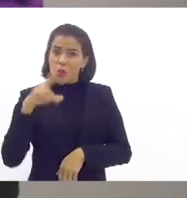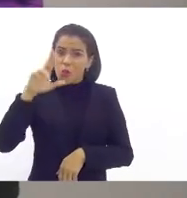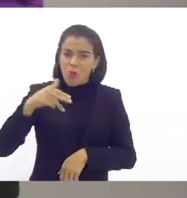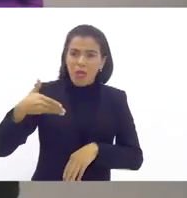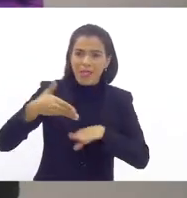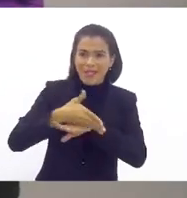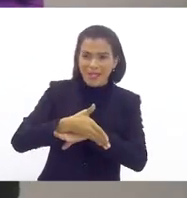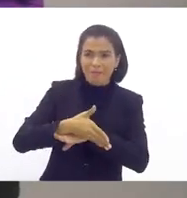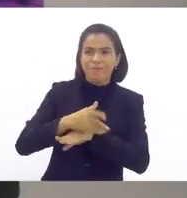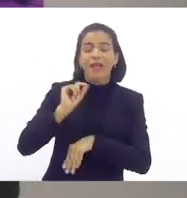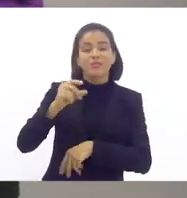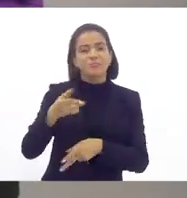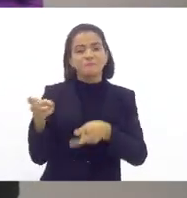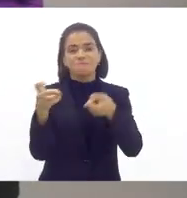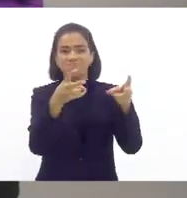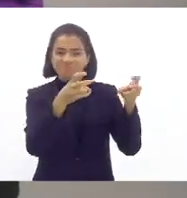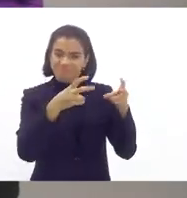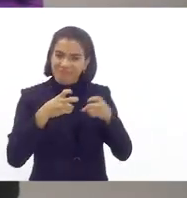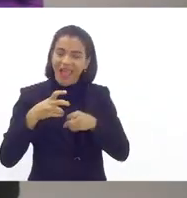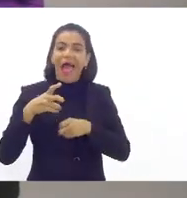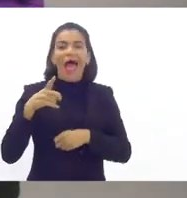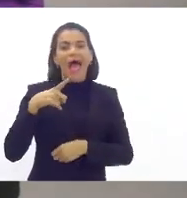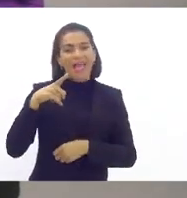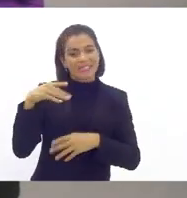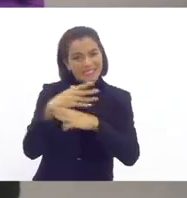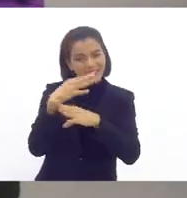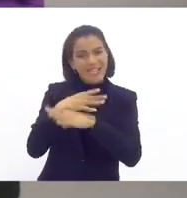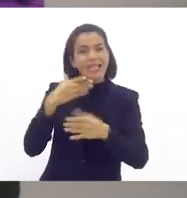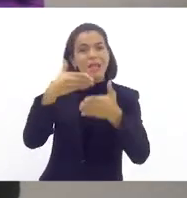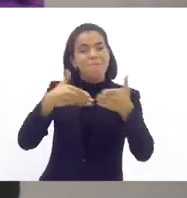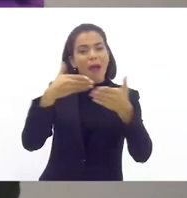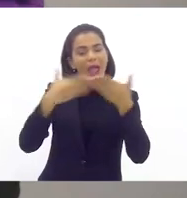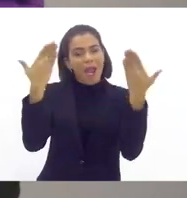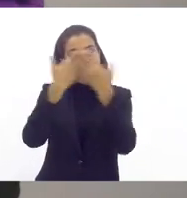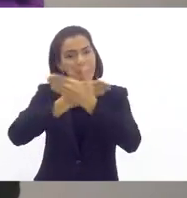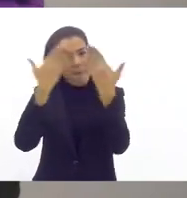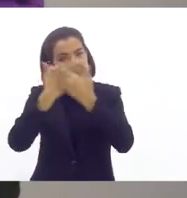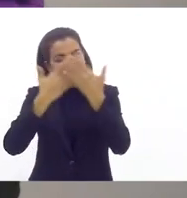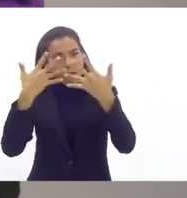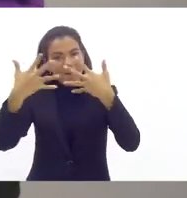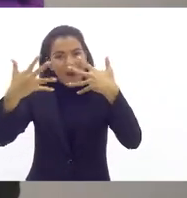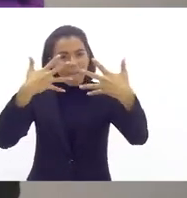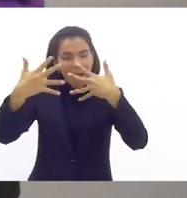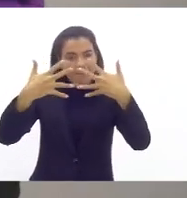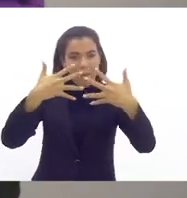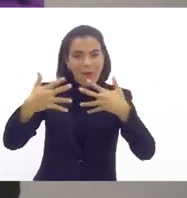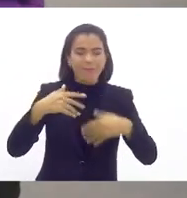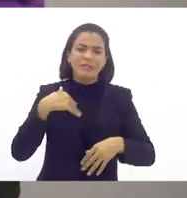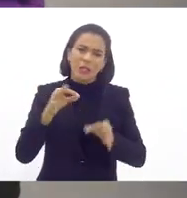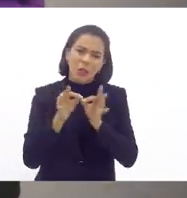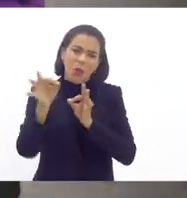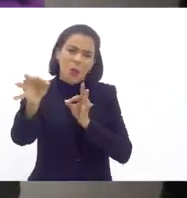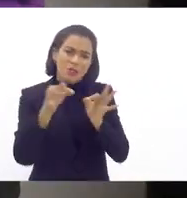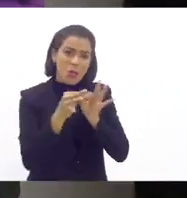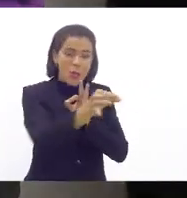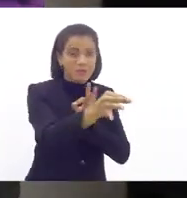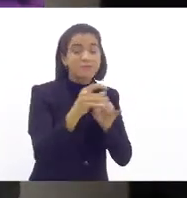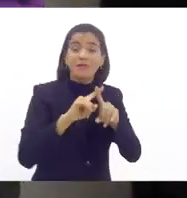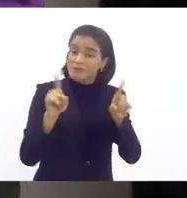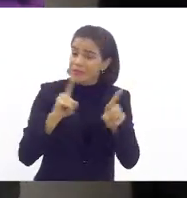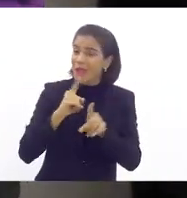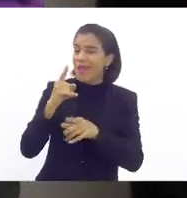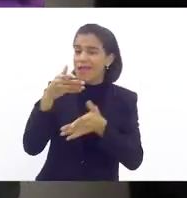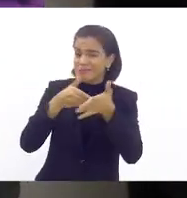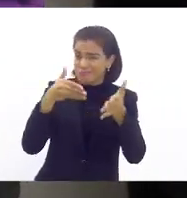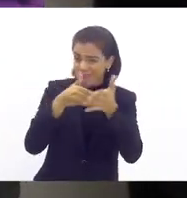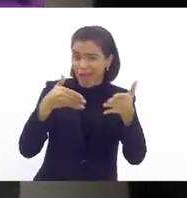lugar. E aí que a gente percebe que a cidade tem barreiras invisíveis. Tem as barreiras físicas, que a gente sabe que tem de distância e tudo mais, mas tem as barreiras